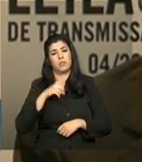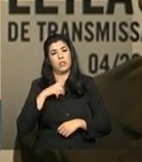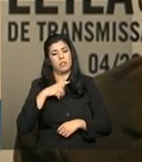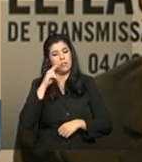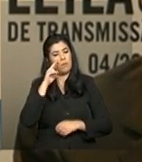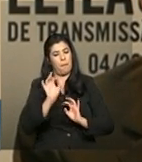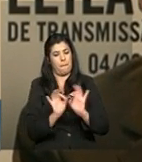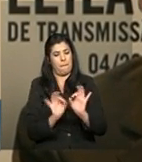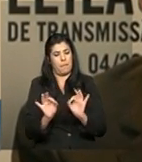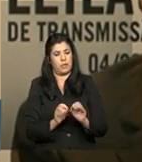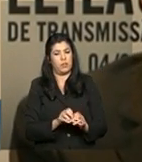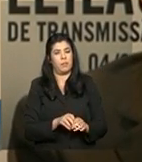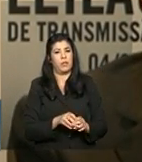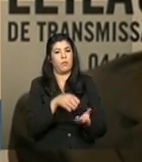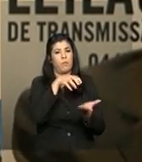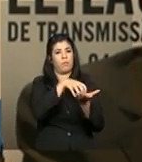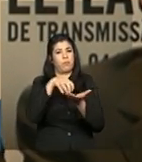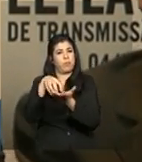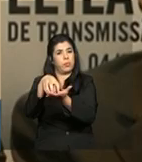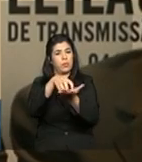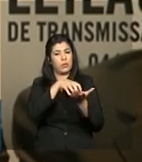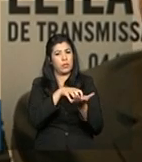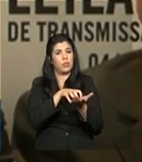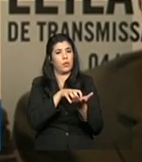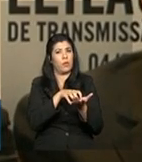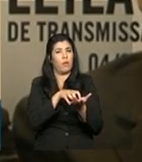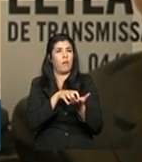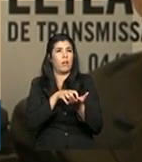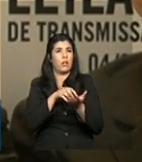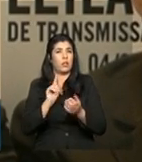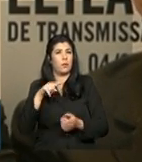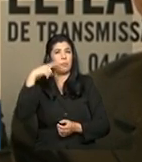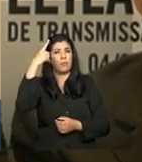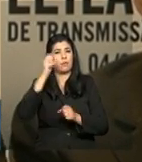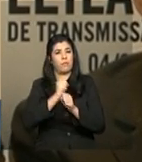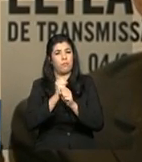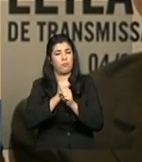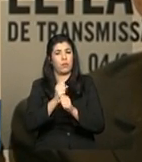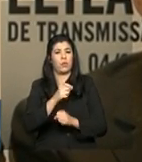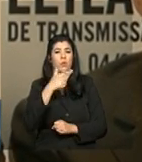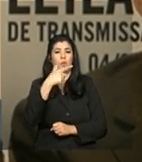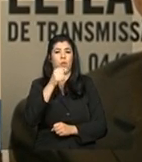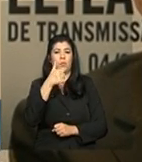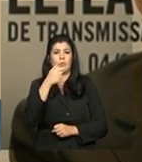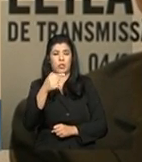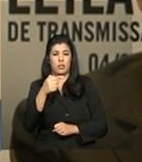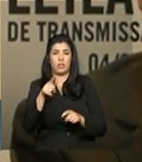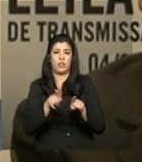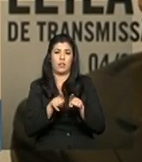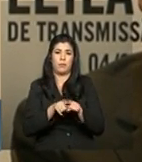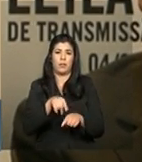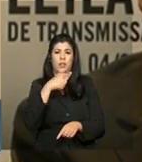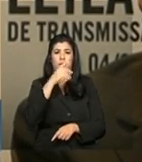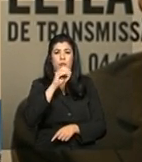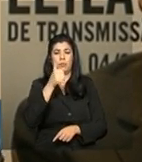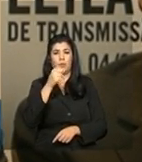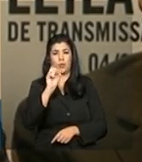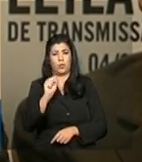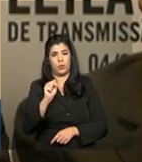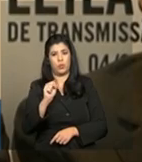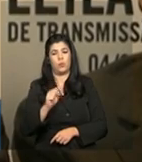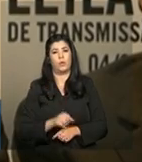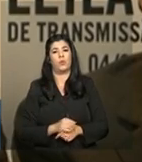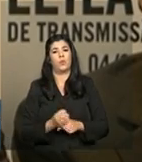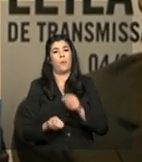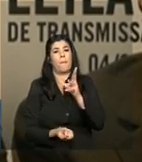planejamento setorial, permitir que aqueles elétrons em 2017 e 2018, que é praticamente o cronograma aqui dos lotes,